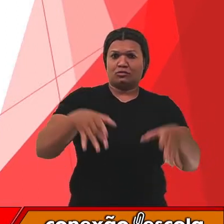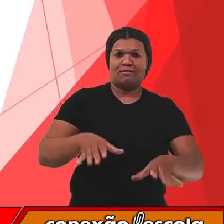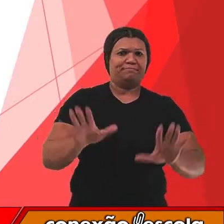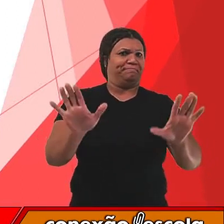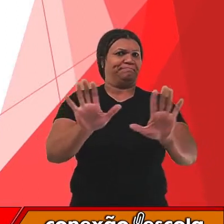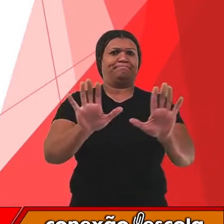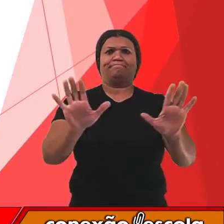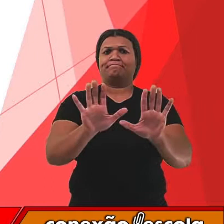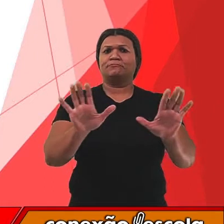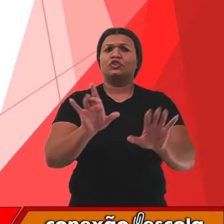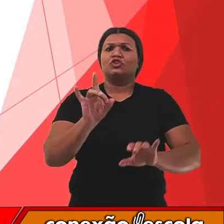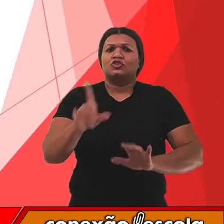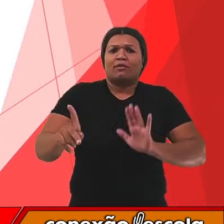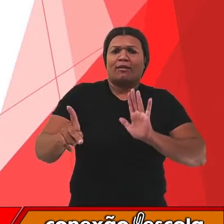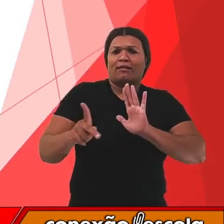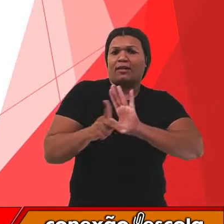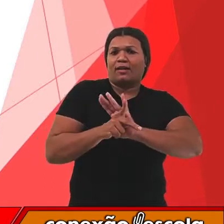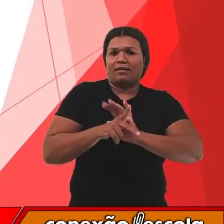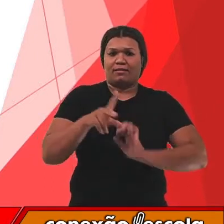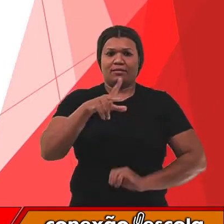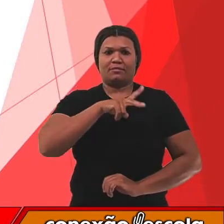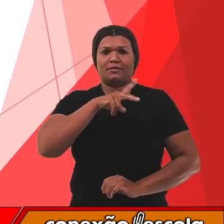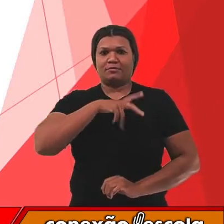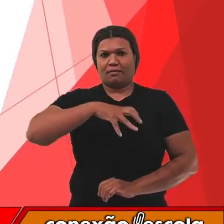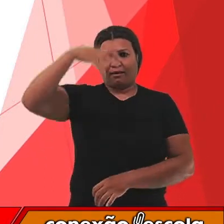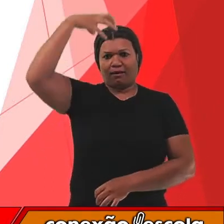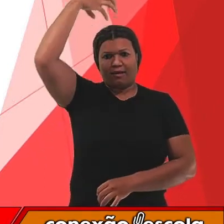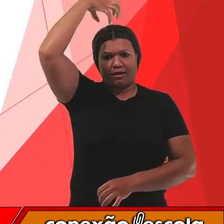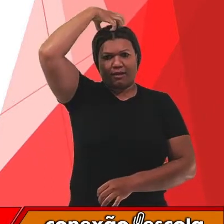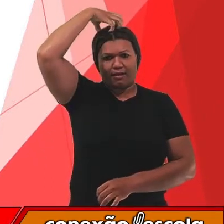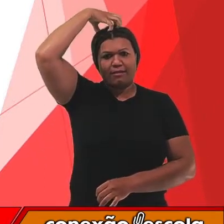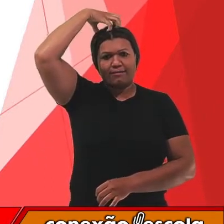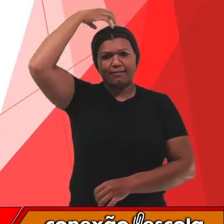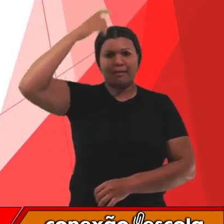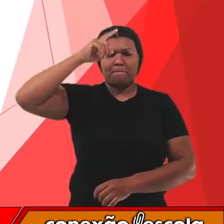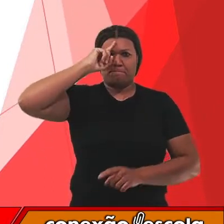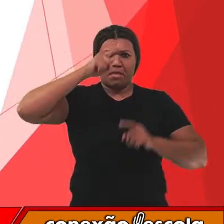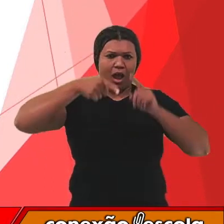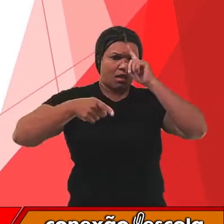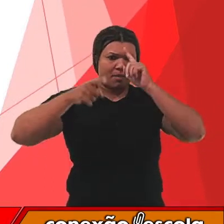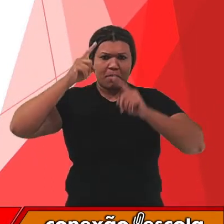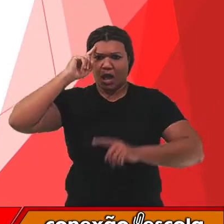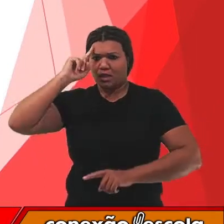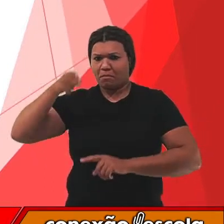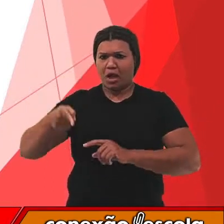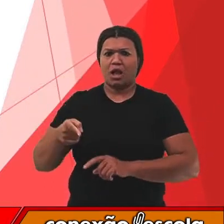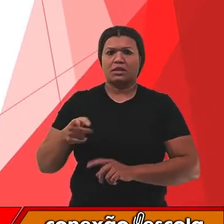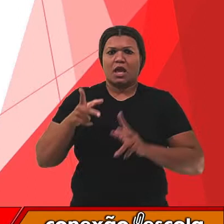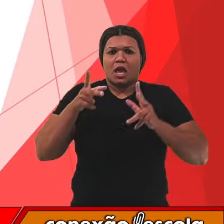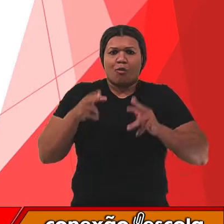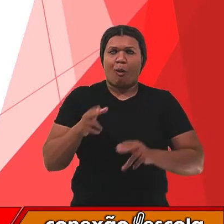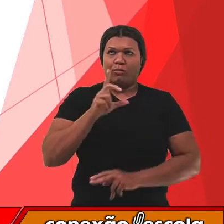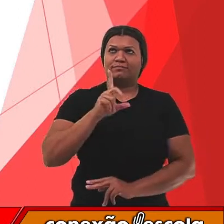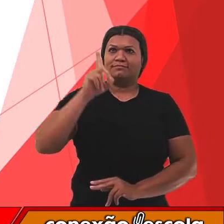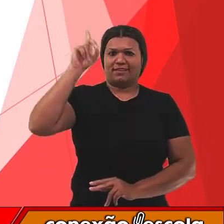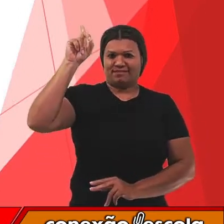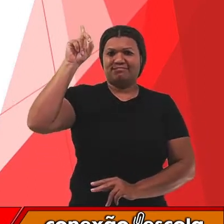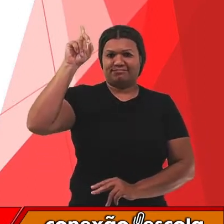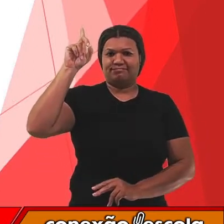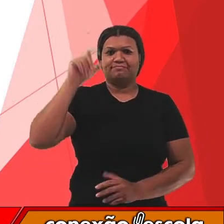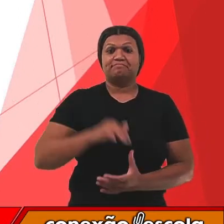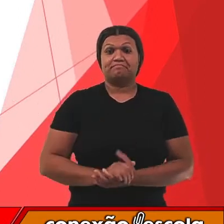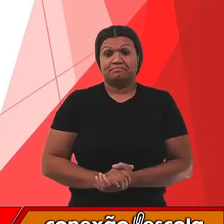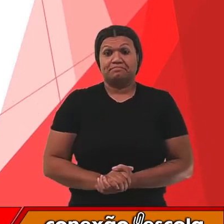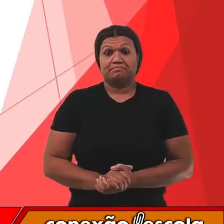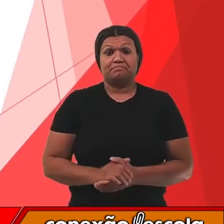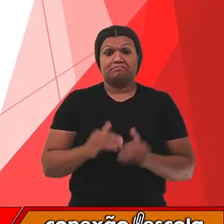a posse privada de reis que se diriam delegados de Deus na terra. De acordo com a